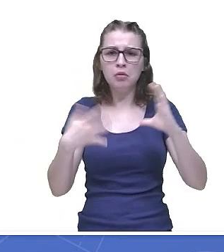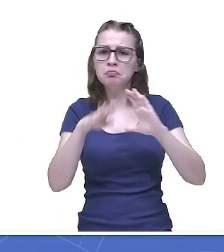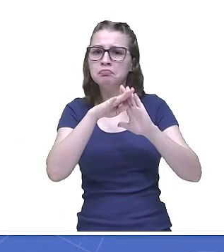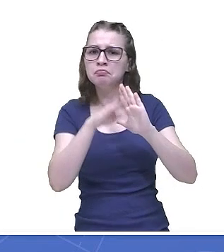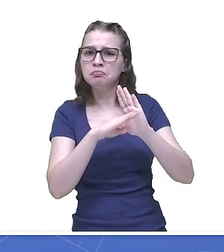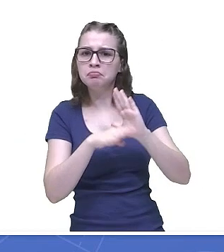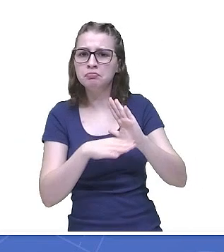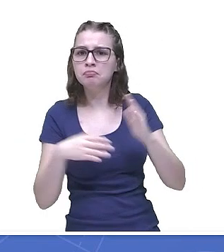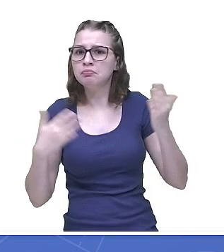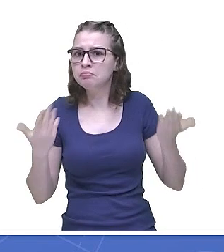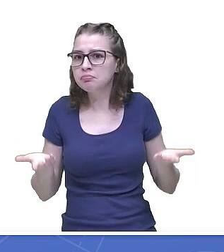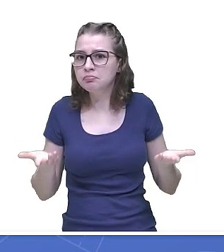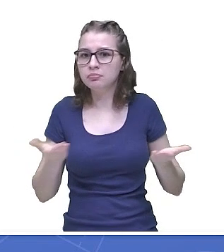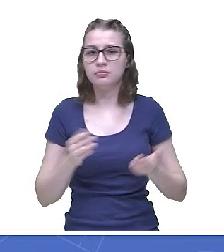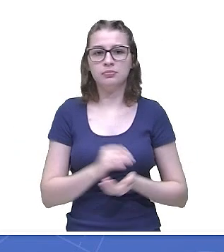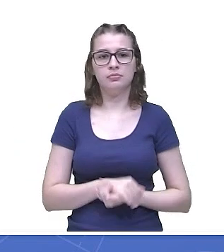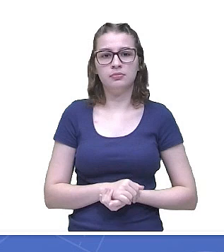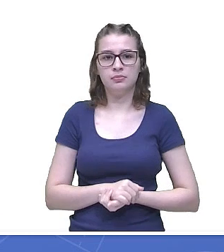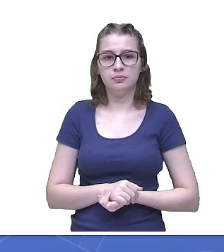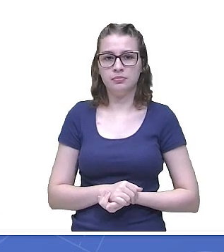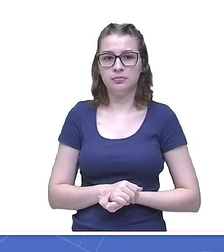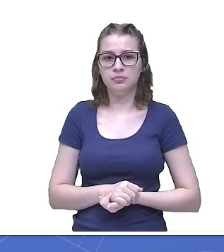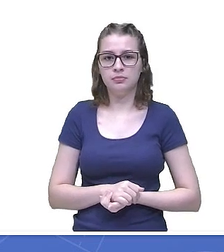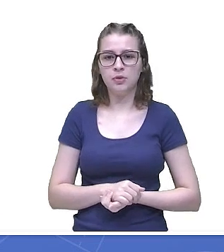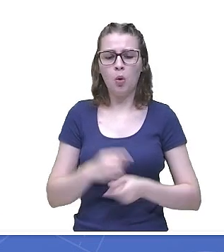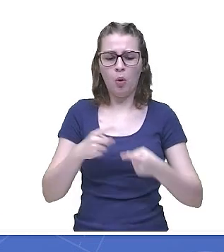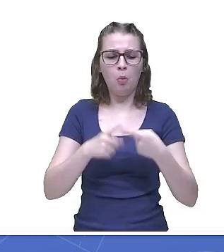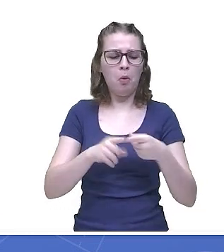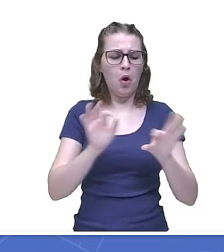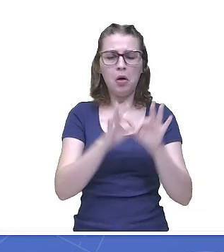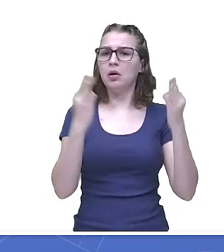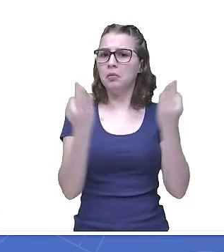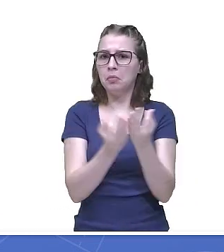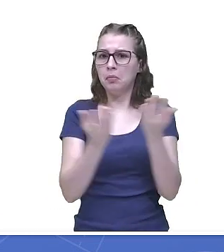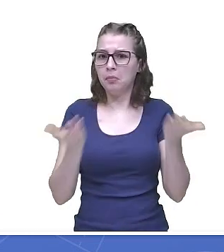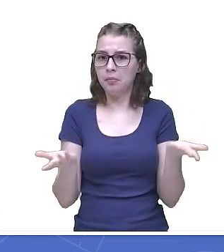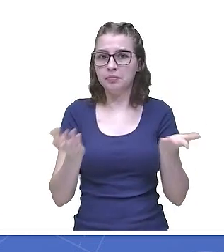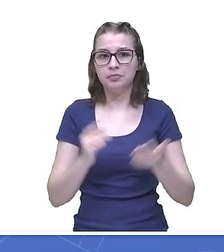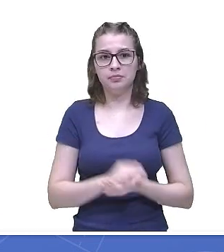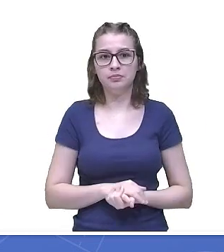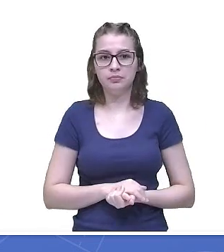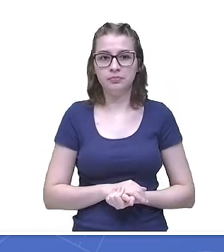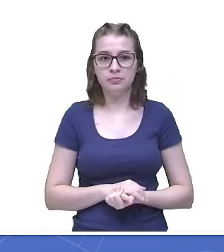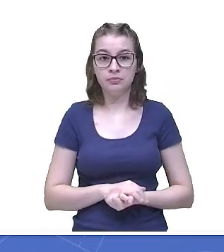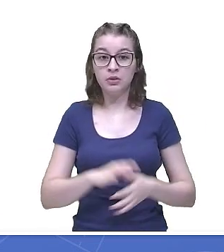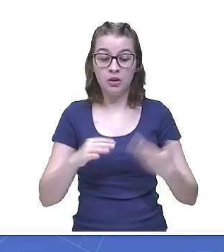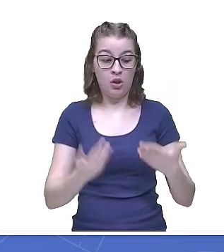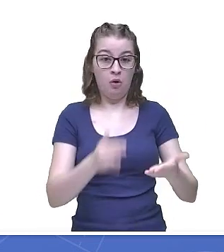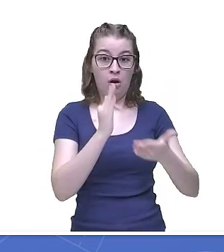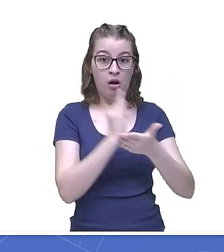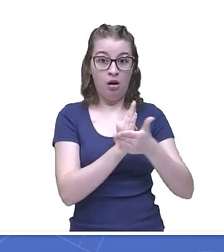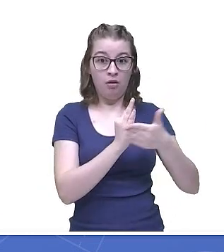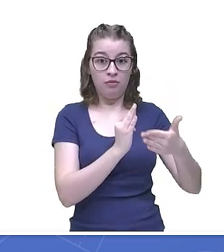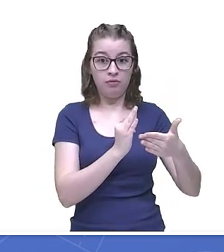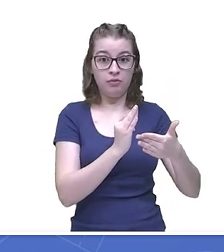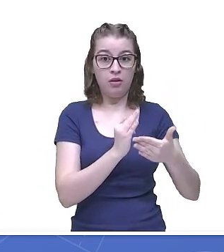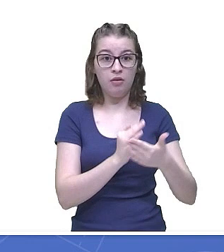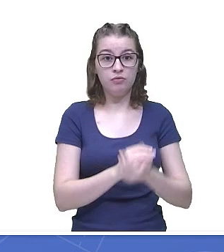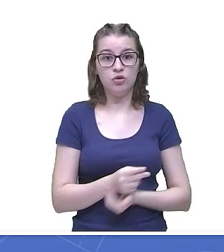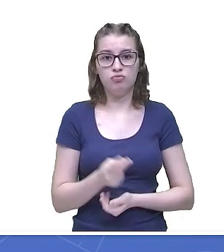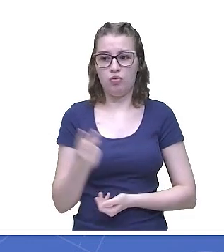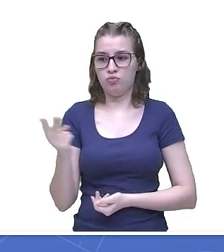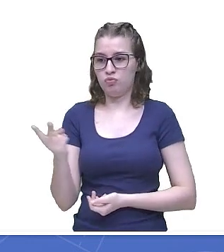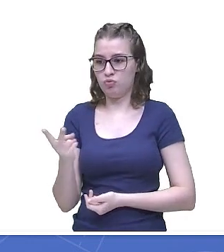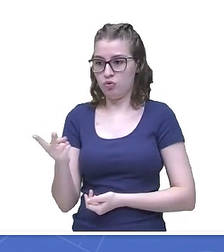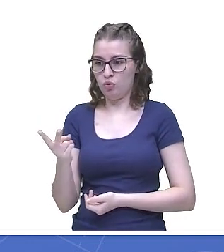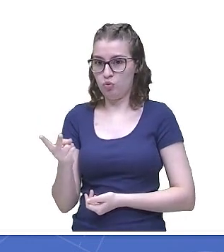que que existe a família na sociedade? Então, a função básica da família, seja ela composta por dois iguais